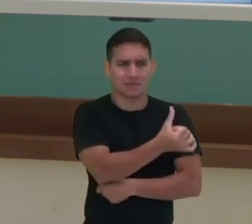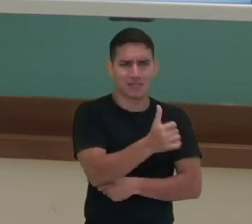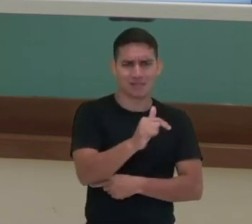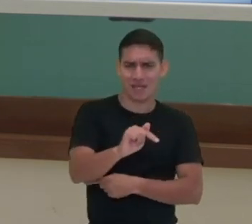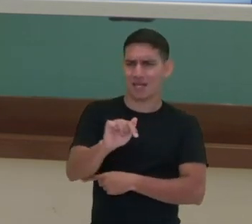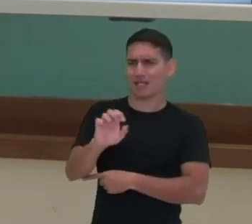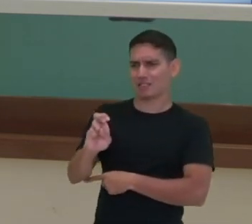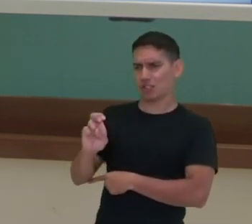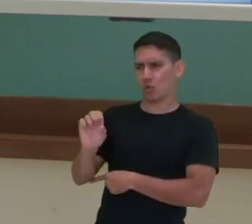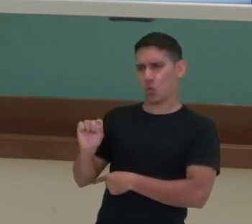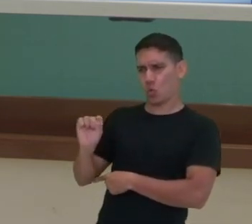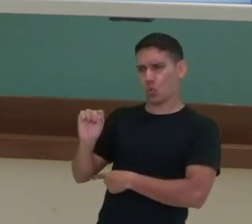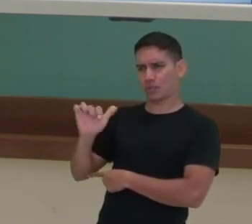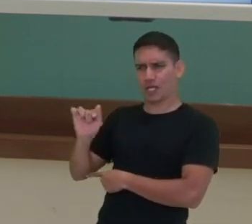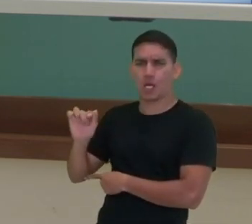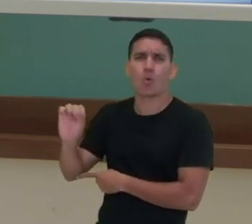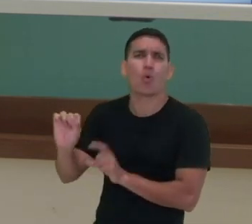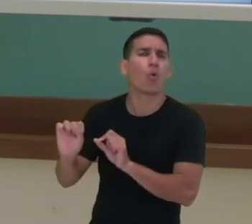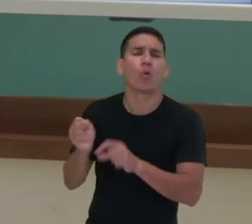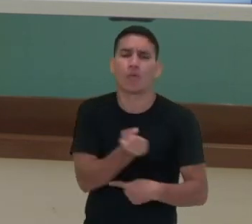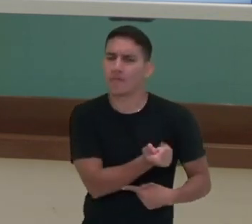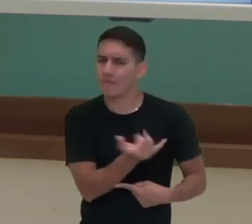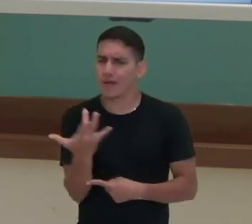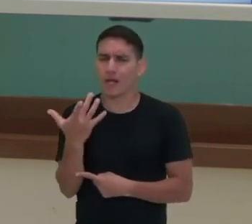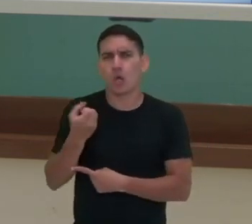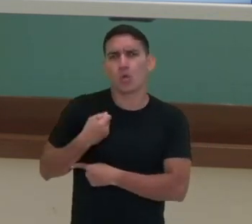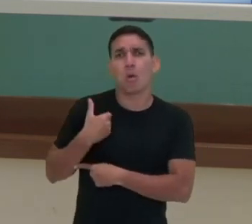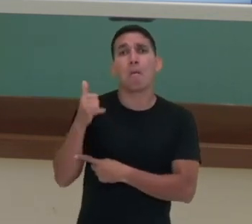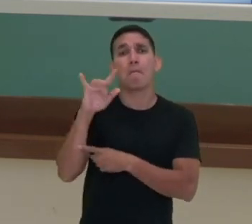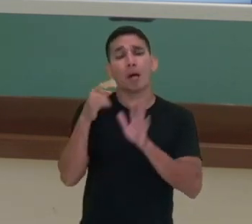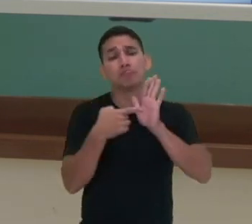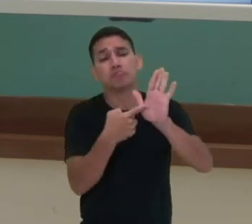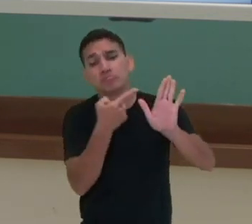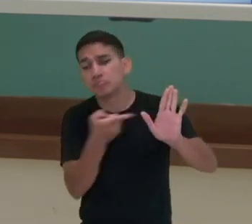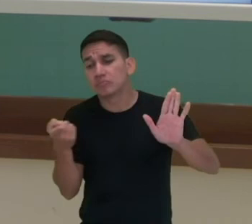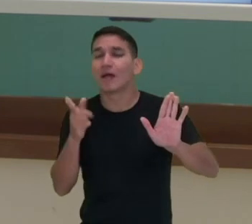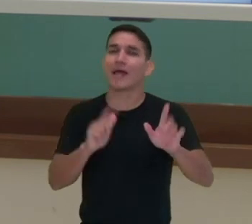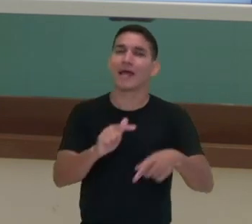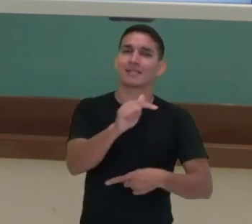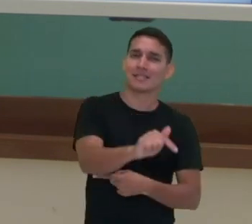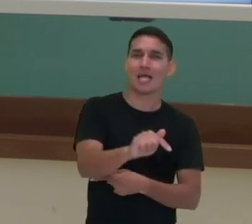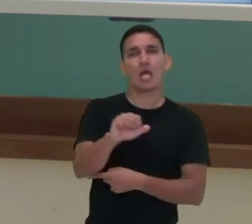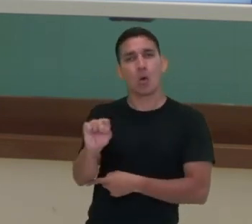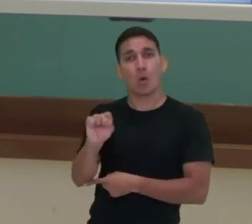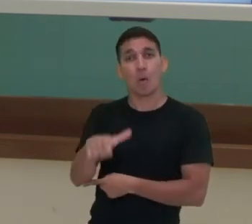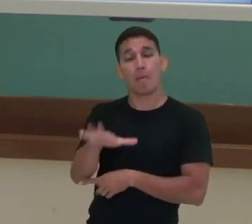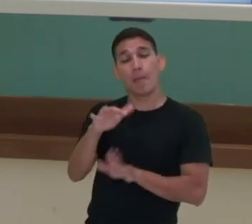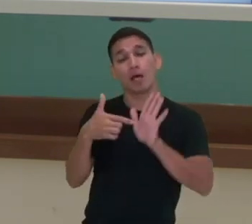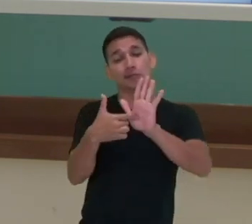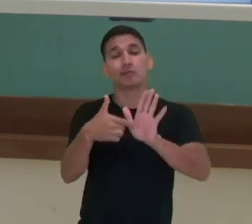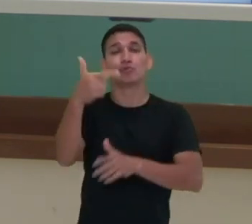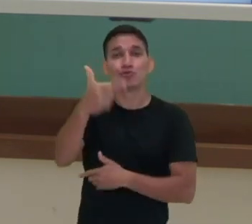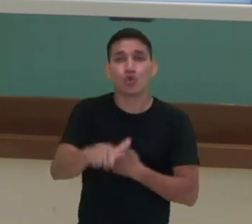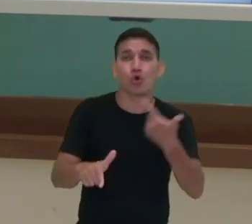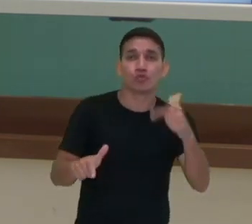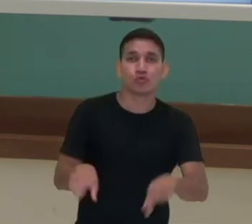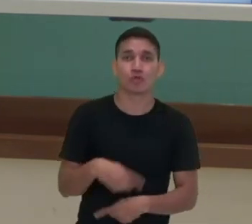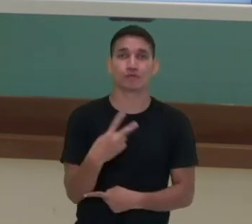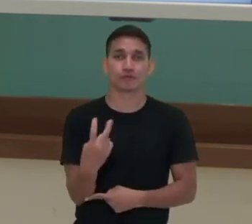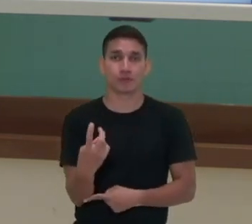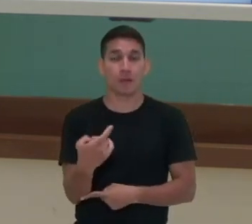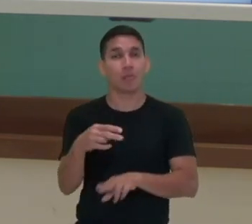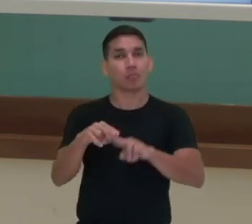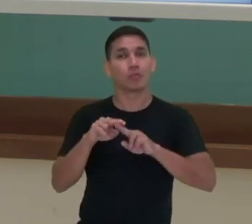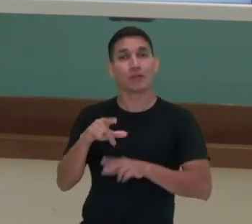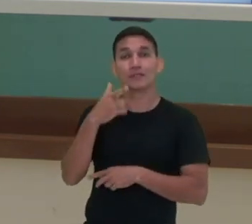5, 8, 7 e 8. Quais são os valores que mais aparecem? Os 7 e 8 estão aparecendo duas vezes. Nesse